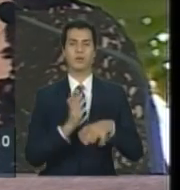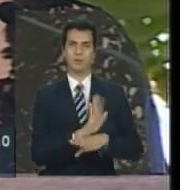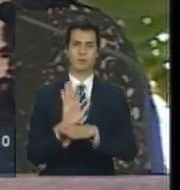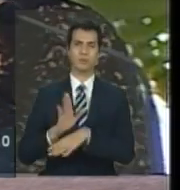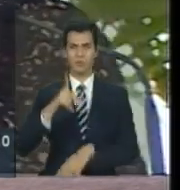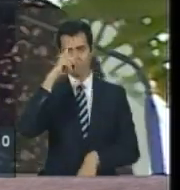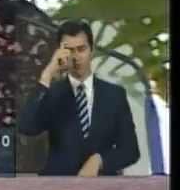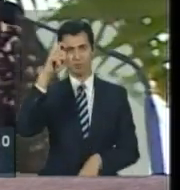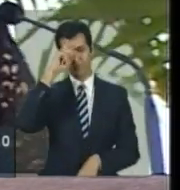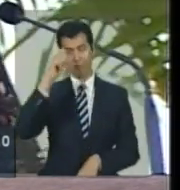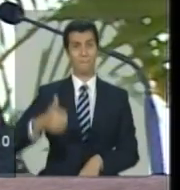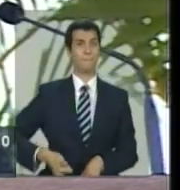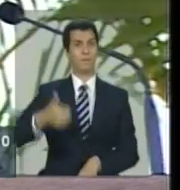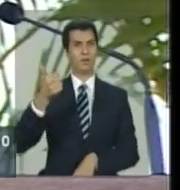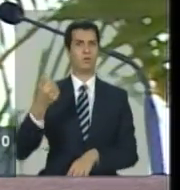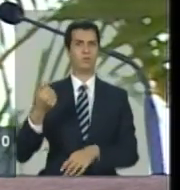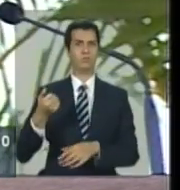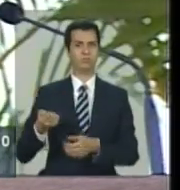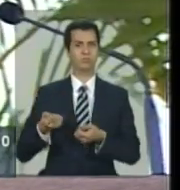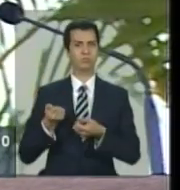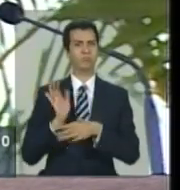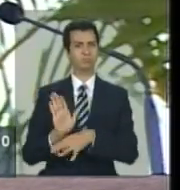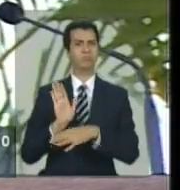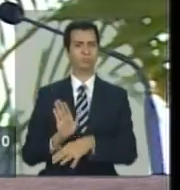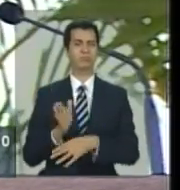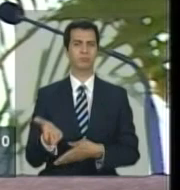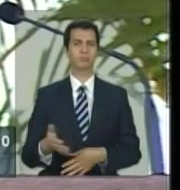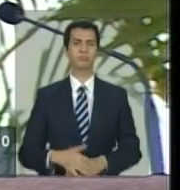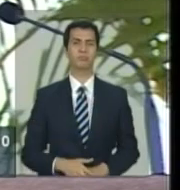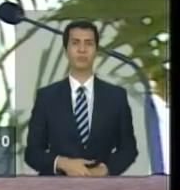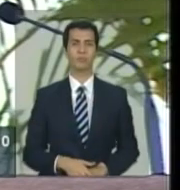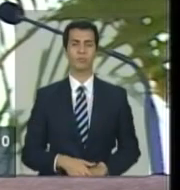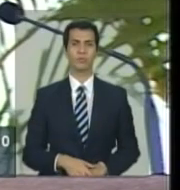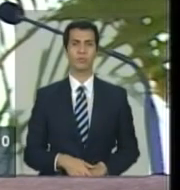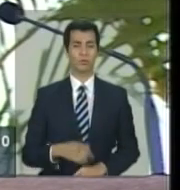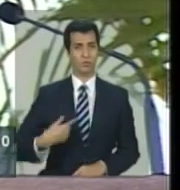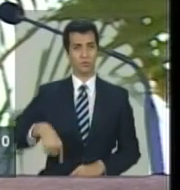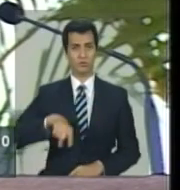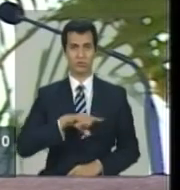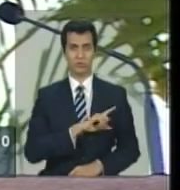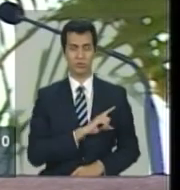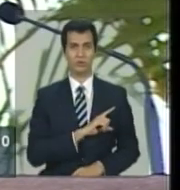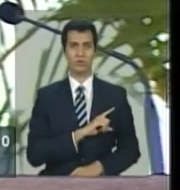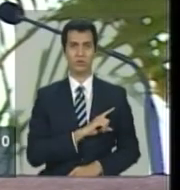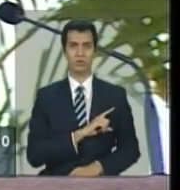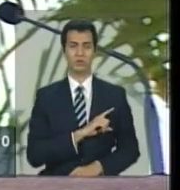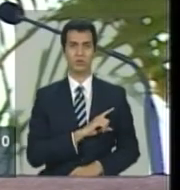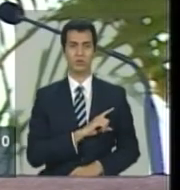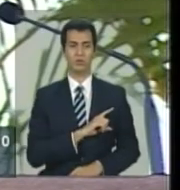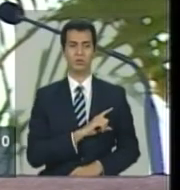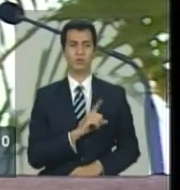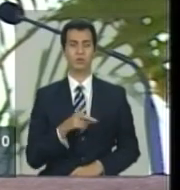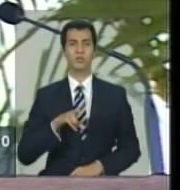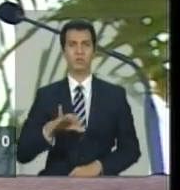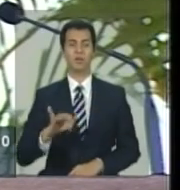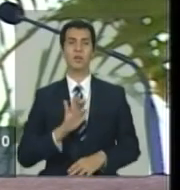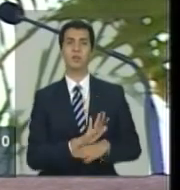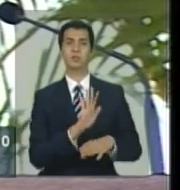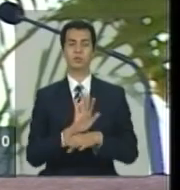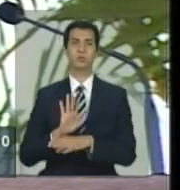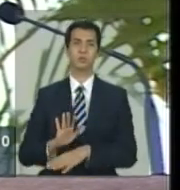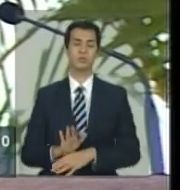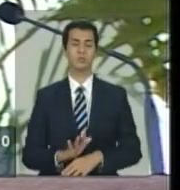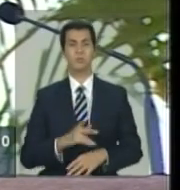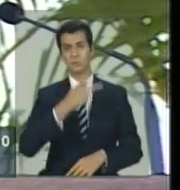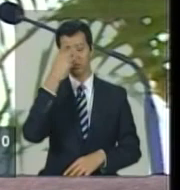prontos-socorros. Conviver sem limites, vamos garantir direitos, apoiar e estimular os milhões de brasileiros